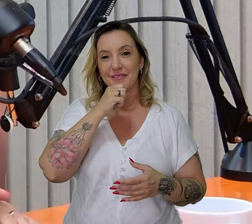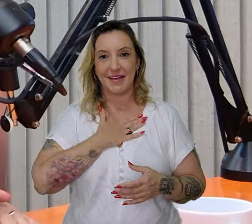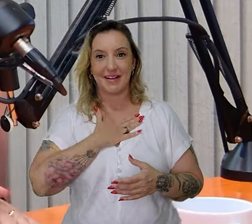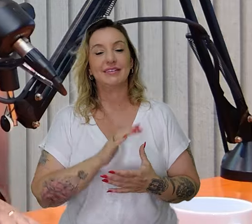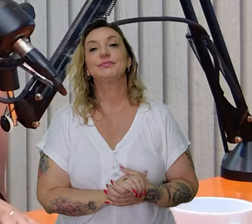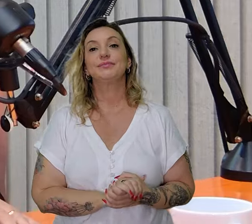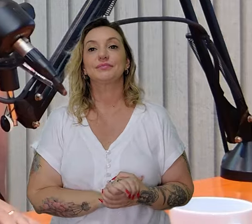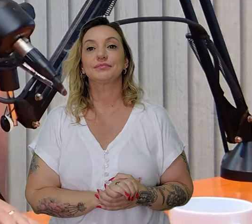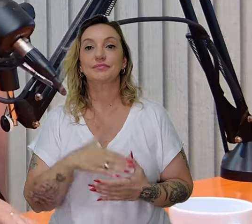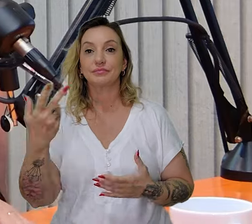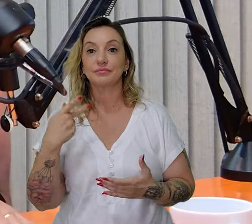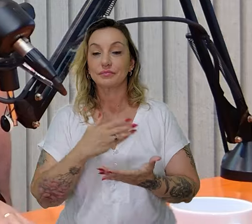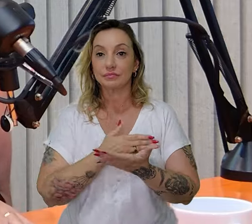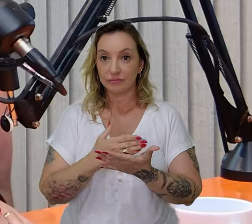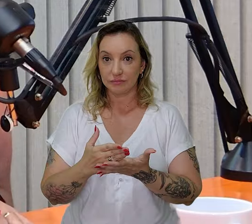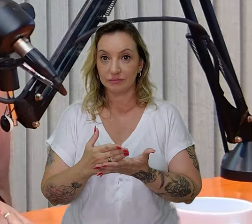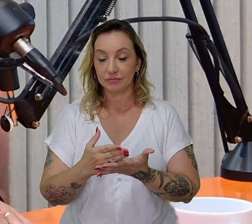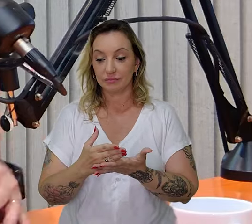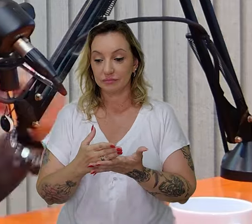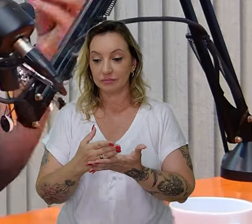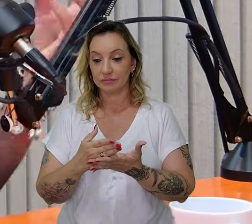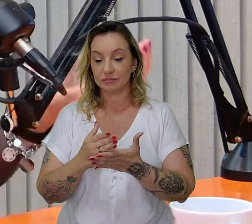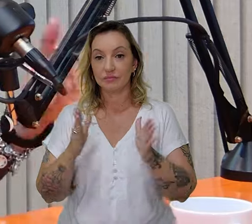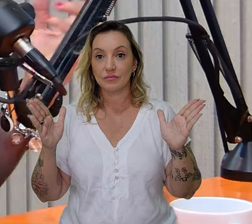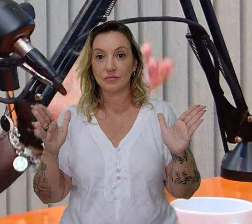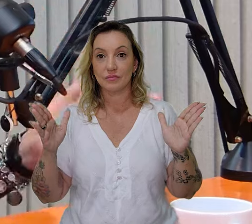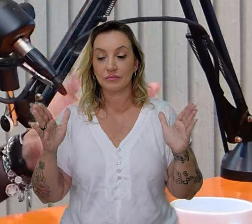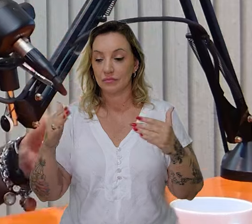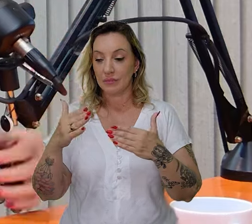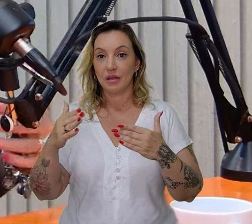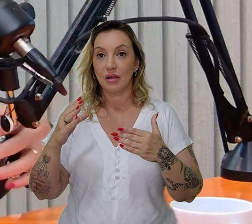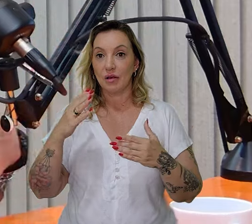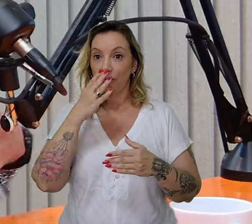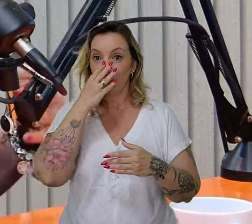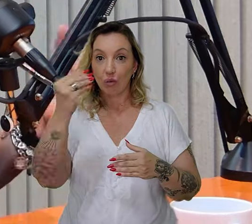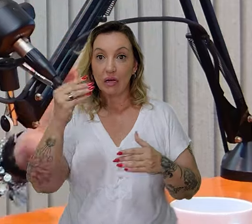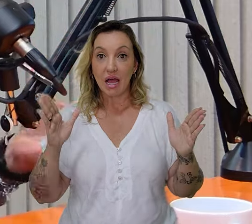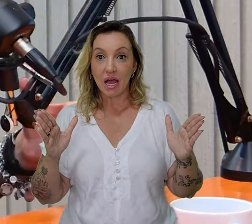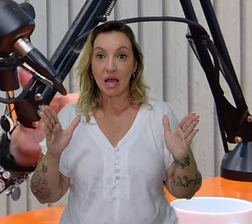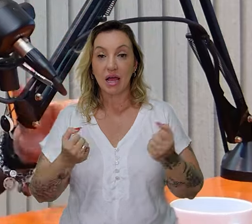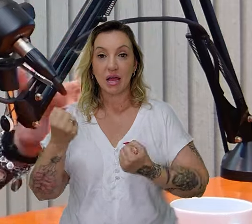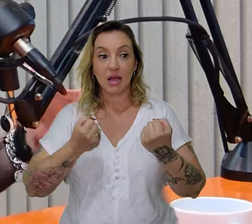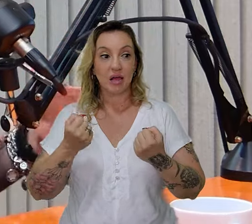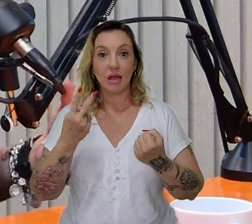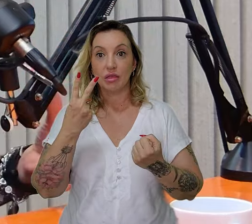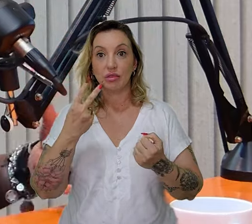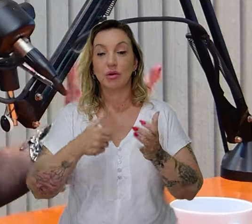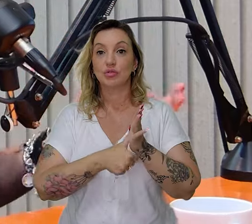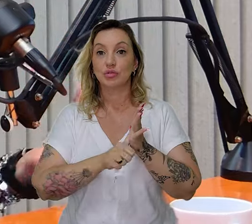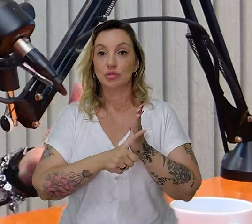velha e a gente nasceu e num furgão imagina que história doida né eram alguns eram dois